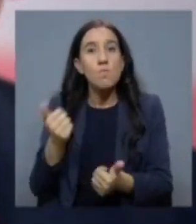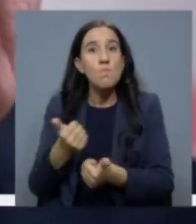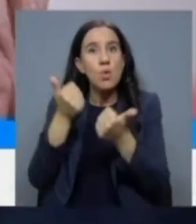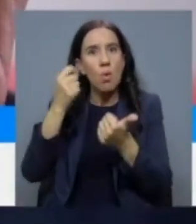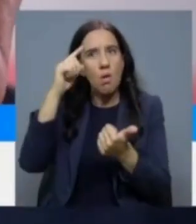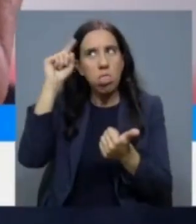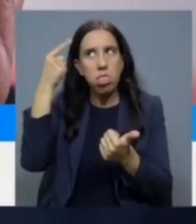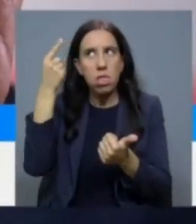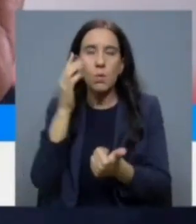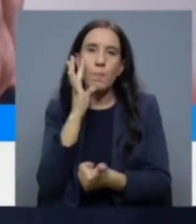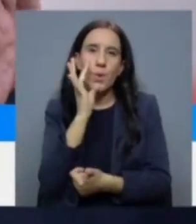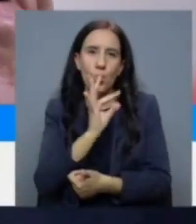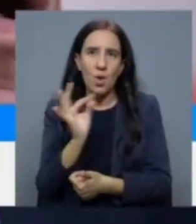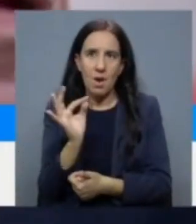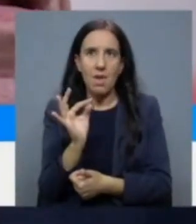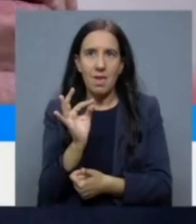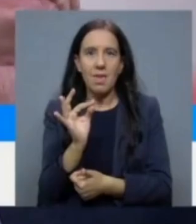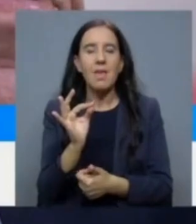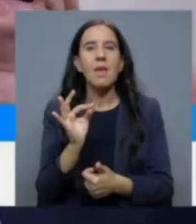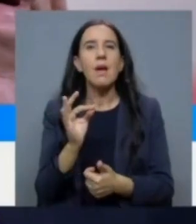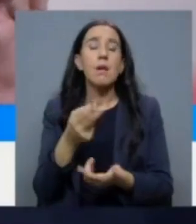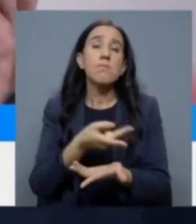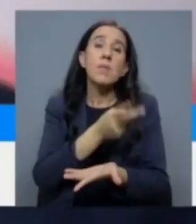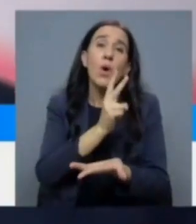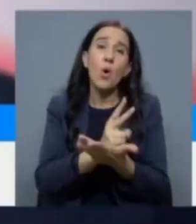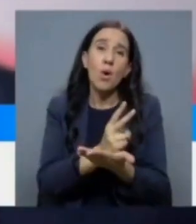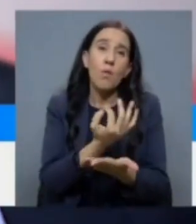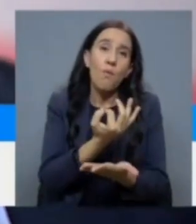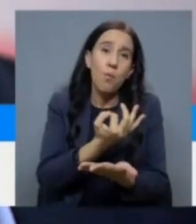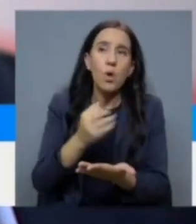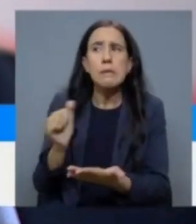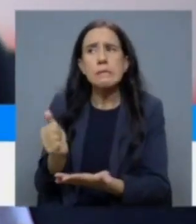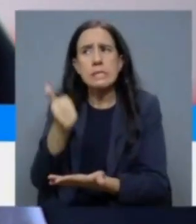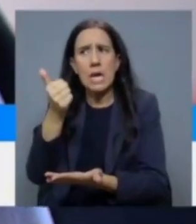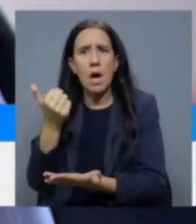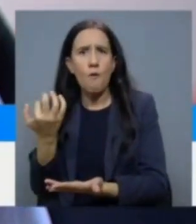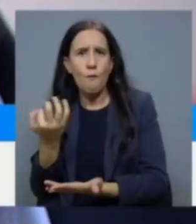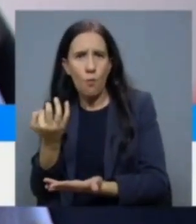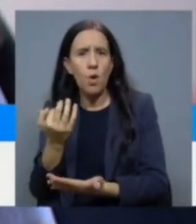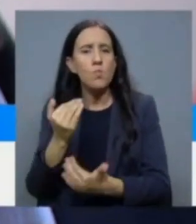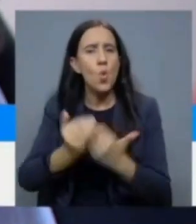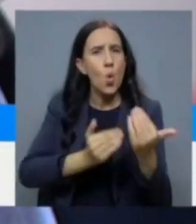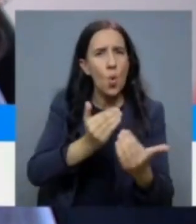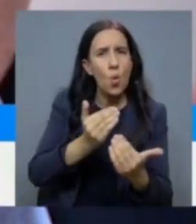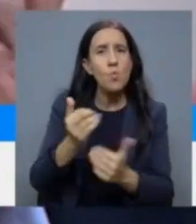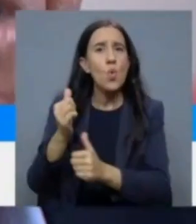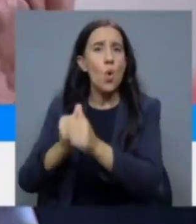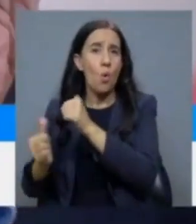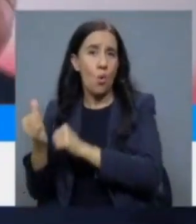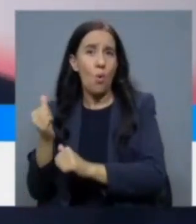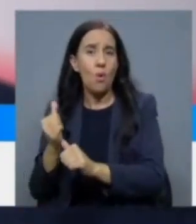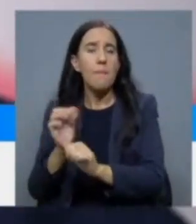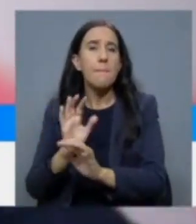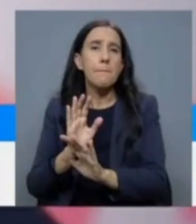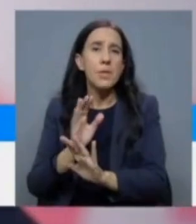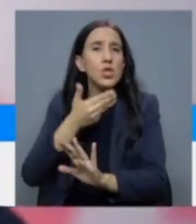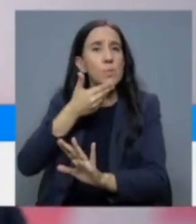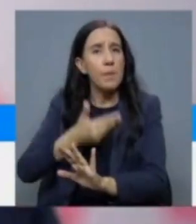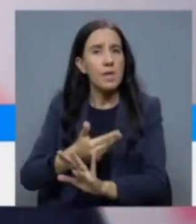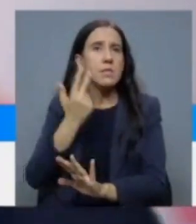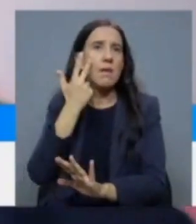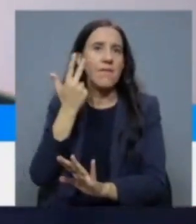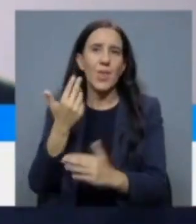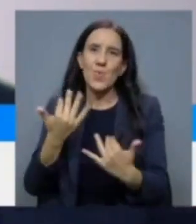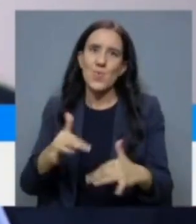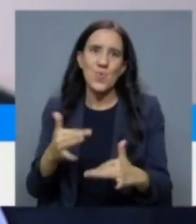sabia. Conheci derrotas, conheci vitórias, avanços, recuos, uma experiência vivida